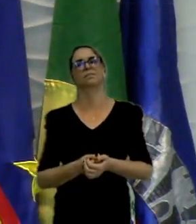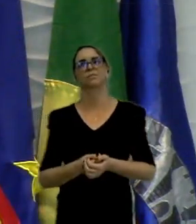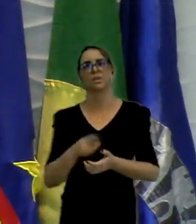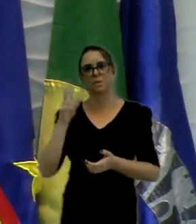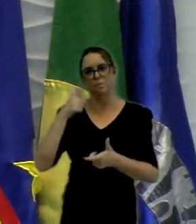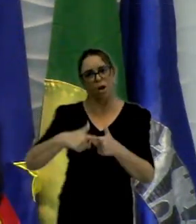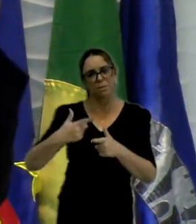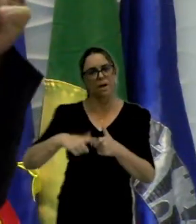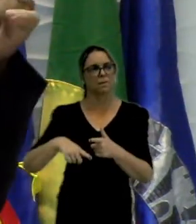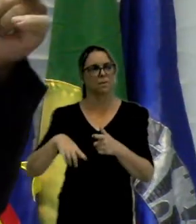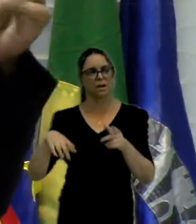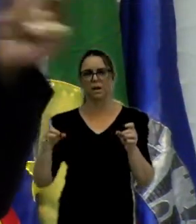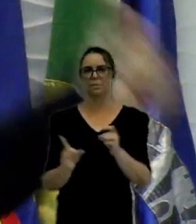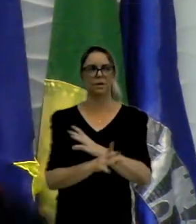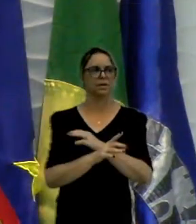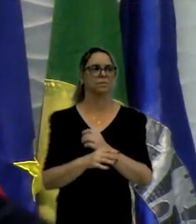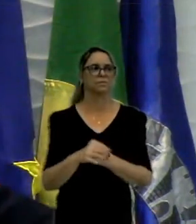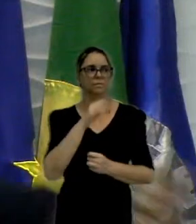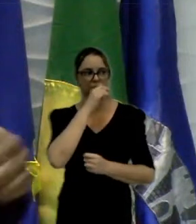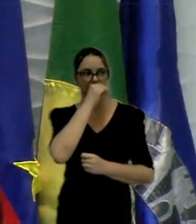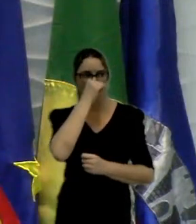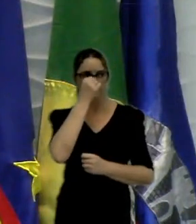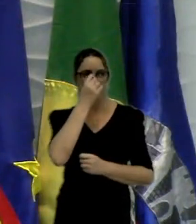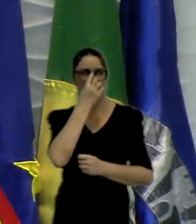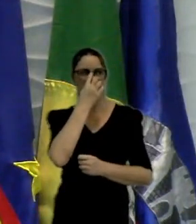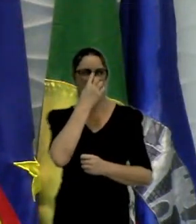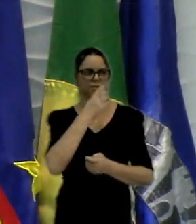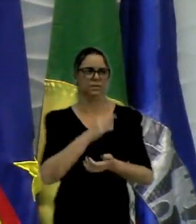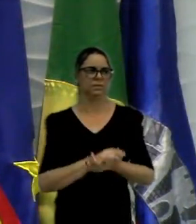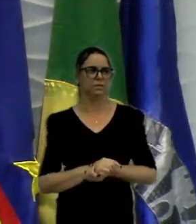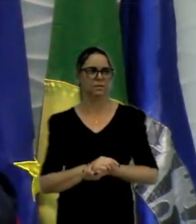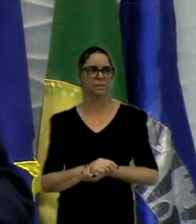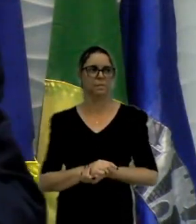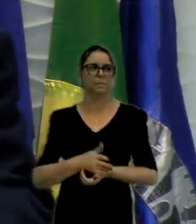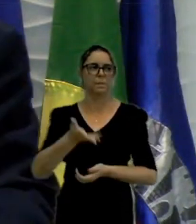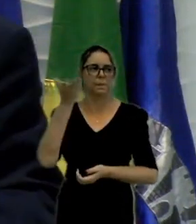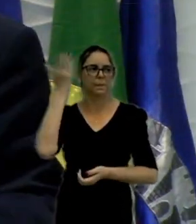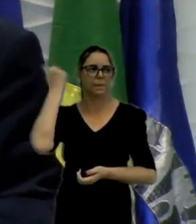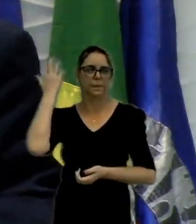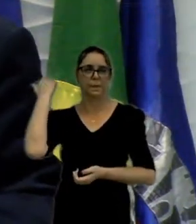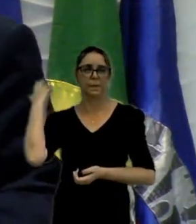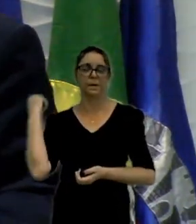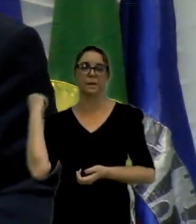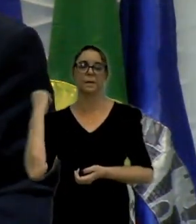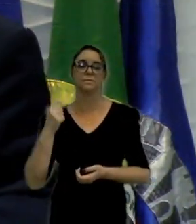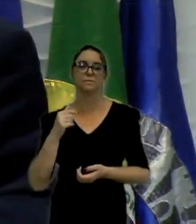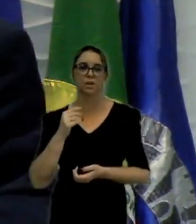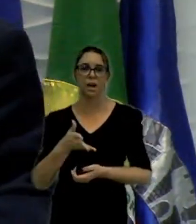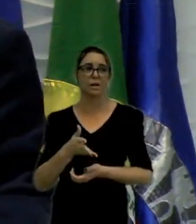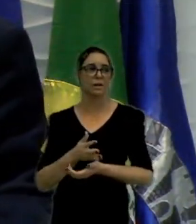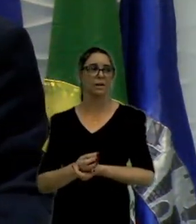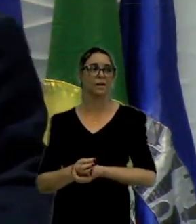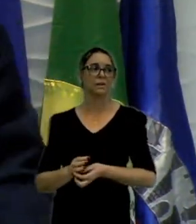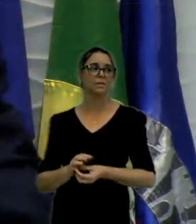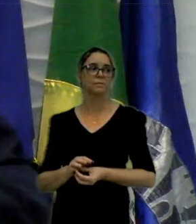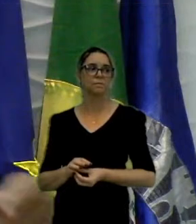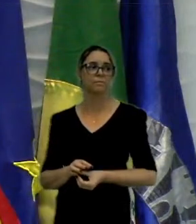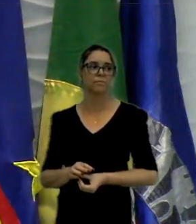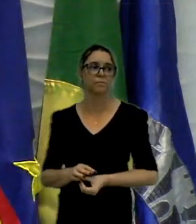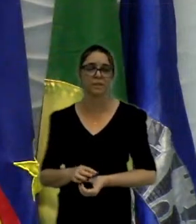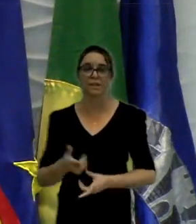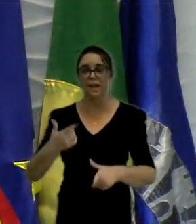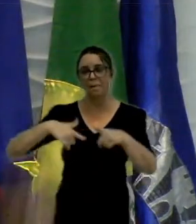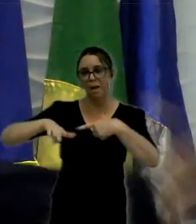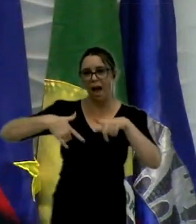problema. Problema esse que já foi recebido no passado, trazendo a doutora Nova, com muito